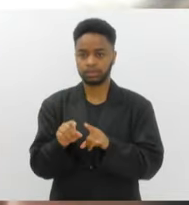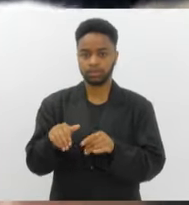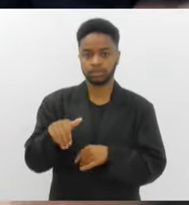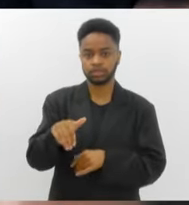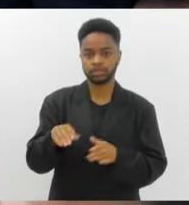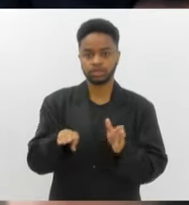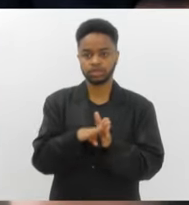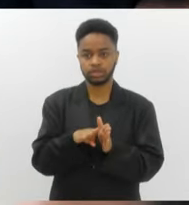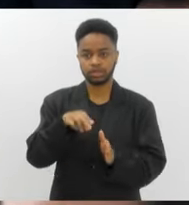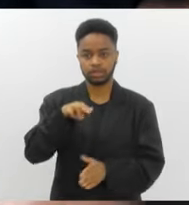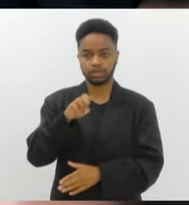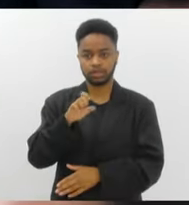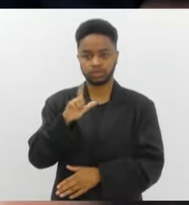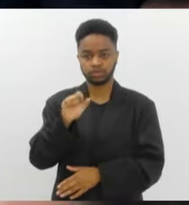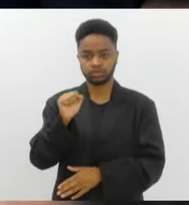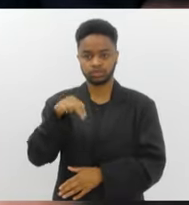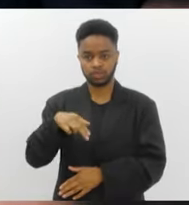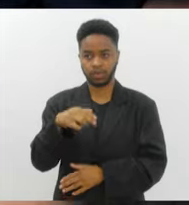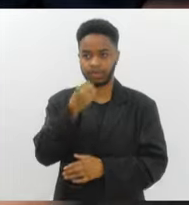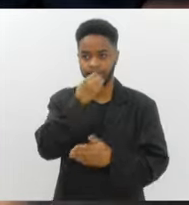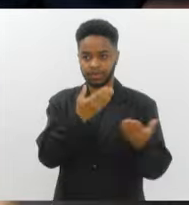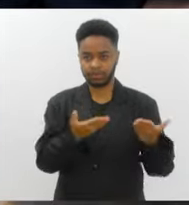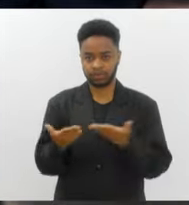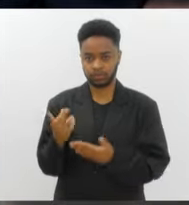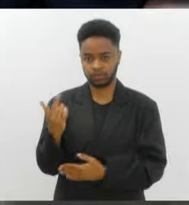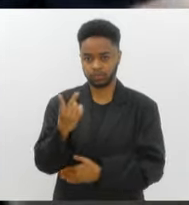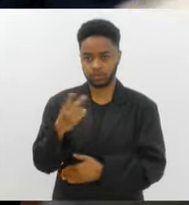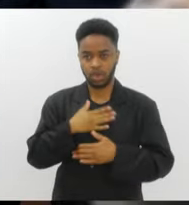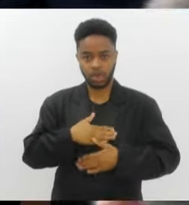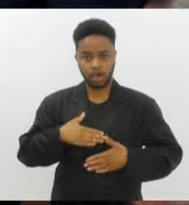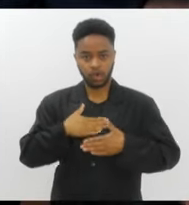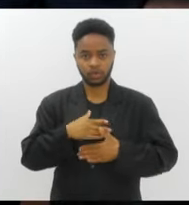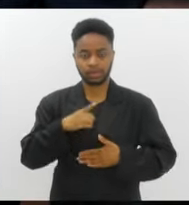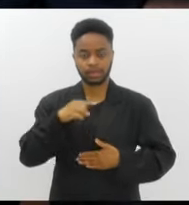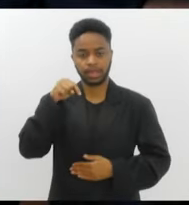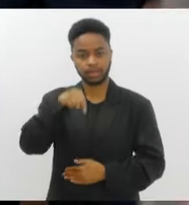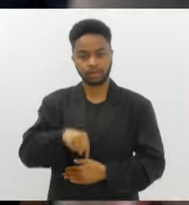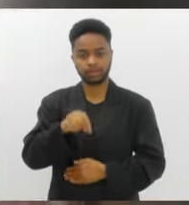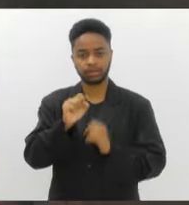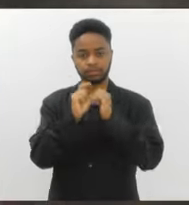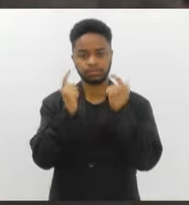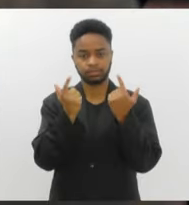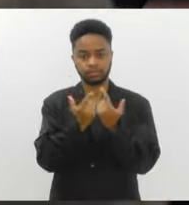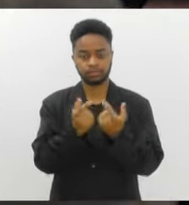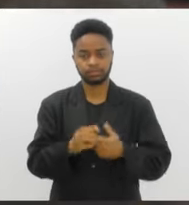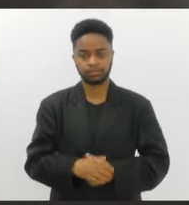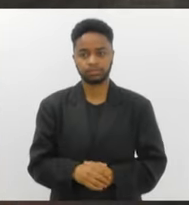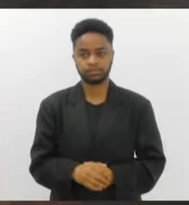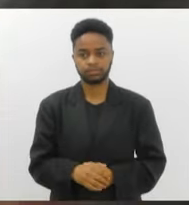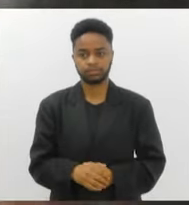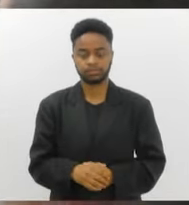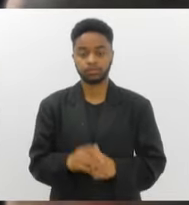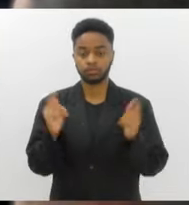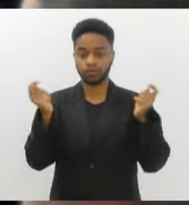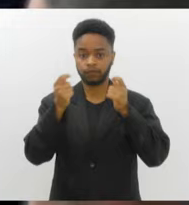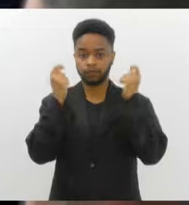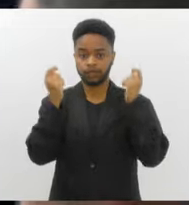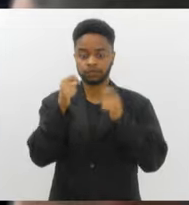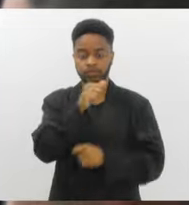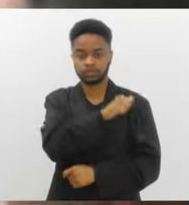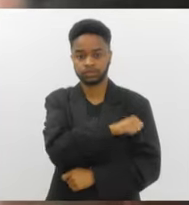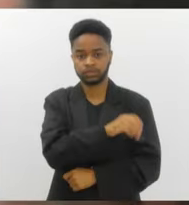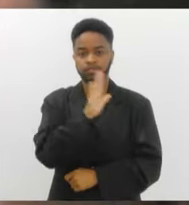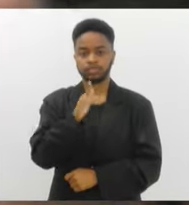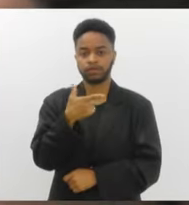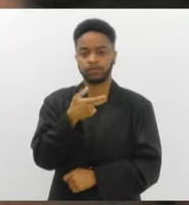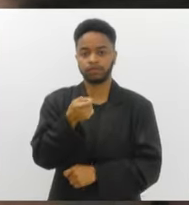Nelson Krum Bostos. Sejam bem-vindos. É uma honra tê-los aqui na Casa do Povo. O Festival do Rio, há mais de 20